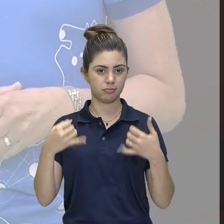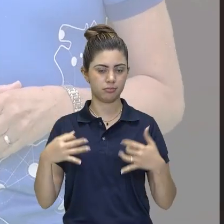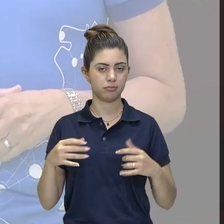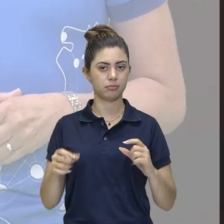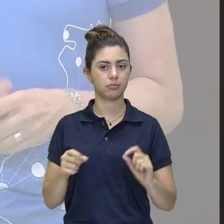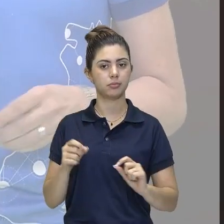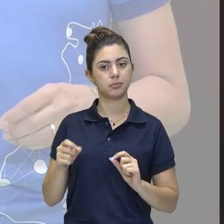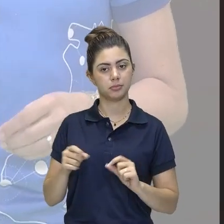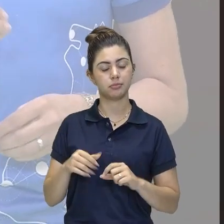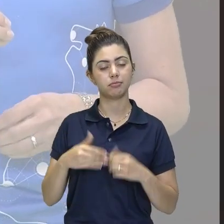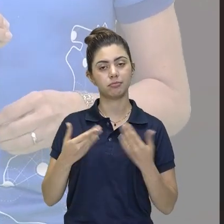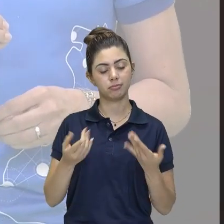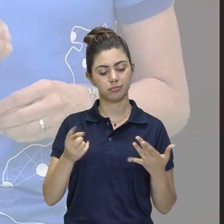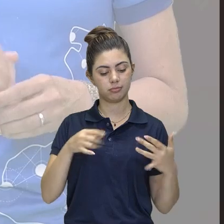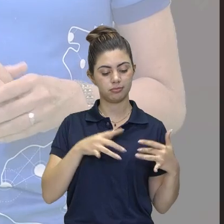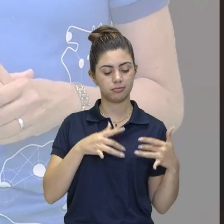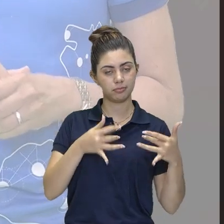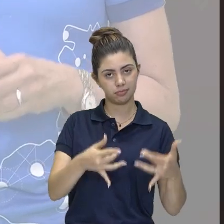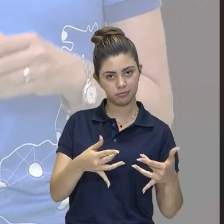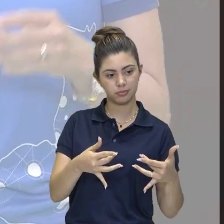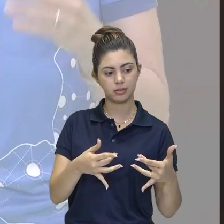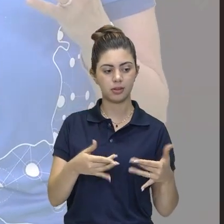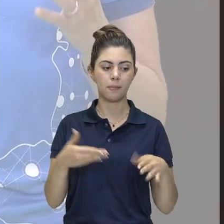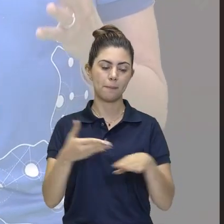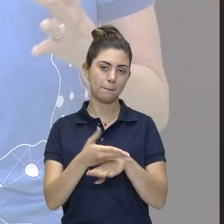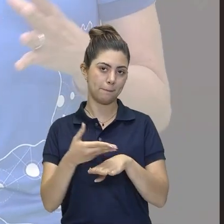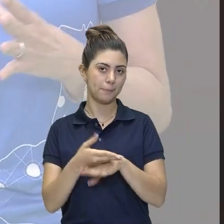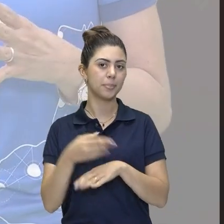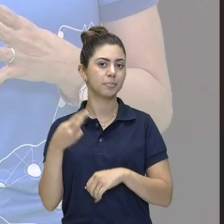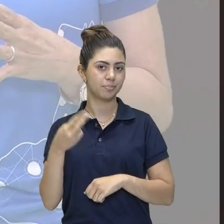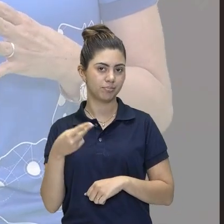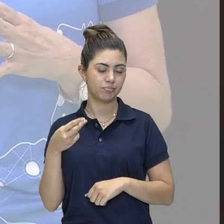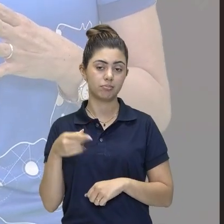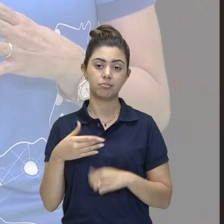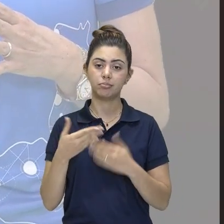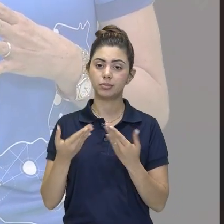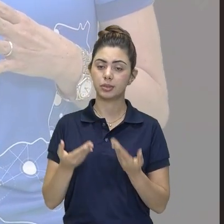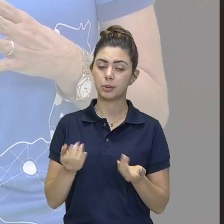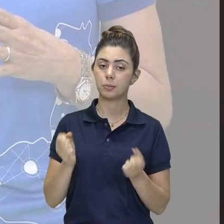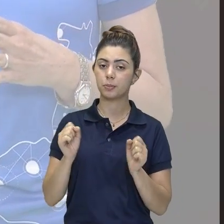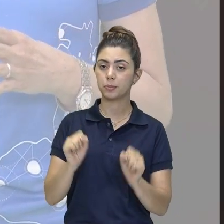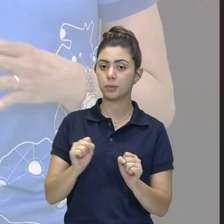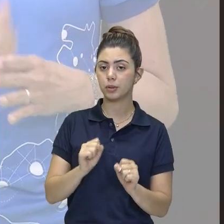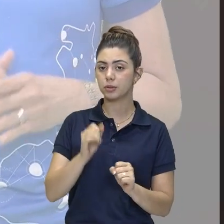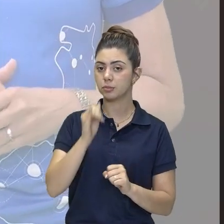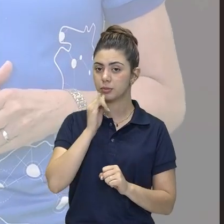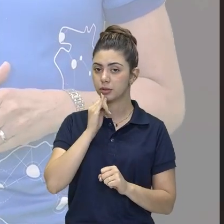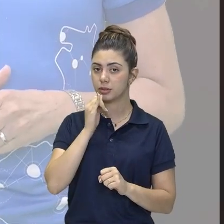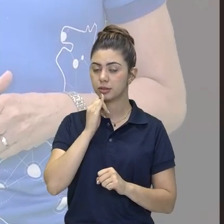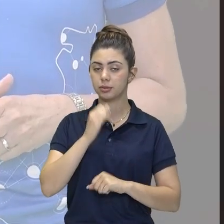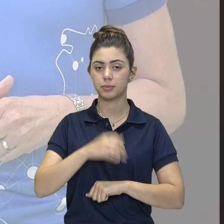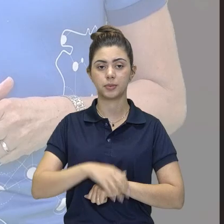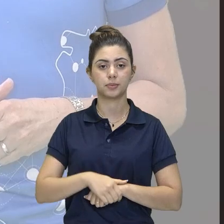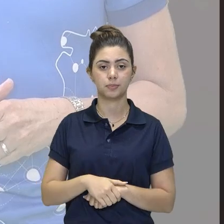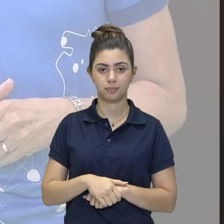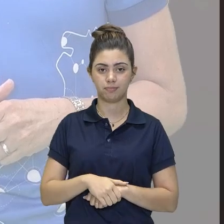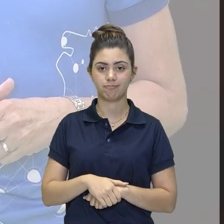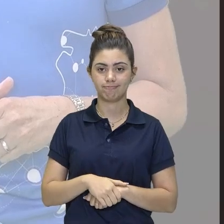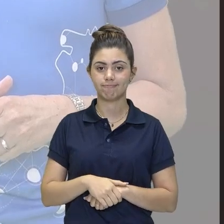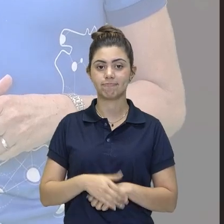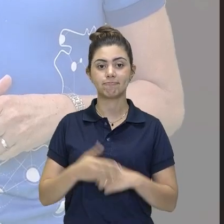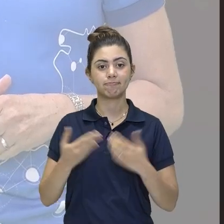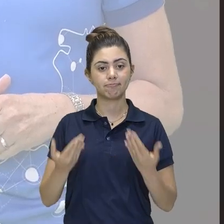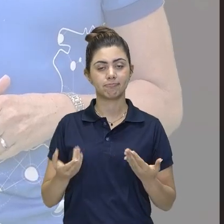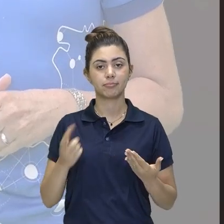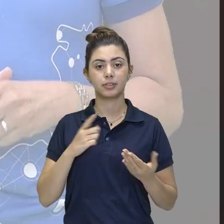voluntariamente, também é participação. E pode abranger a participação, como, por exemplo, em